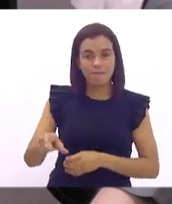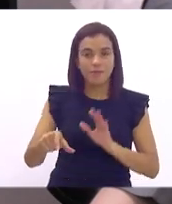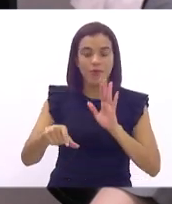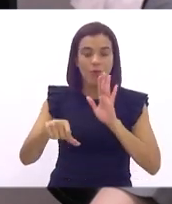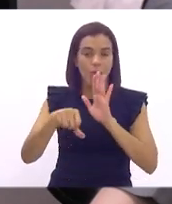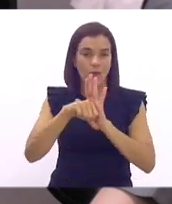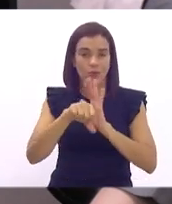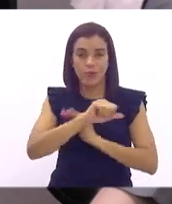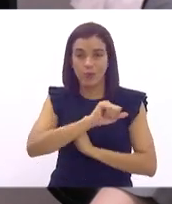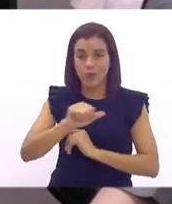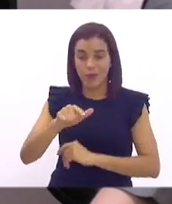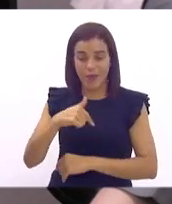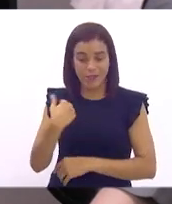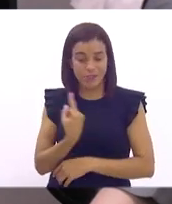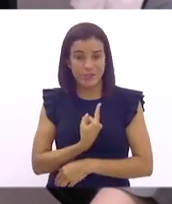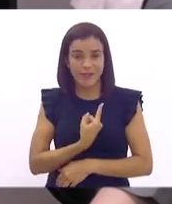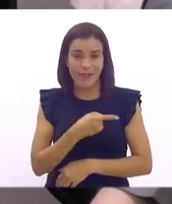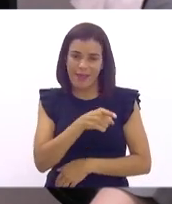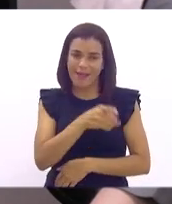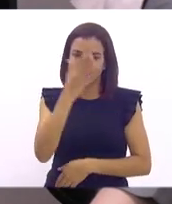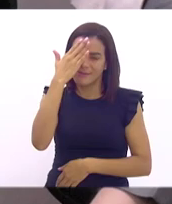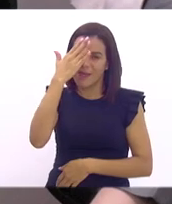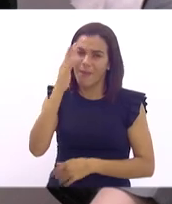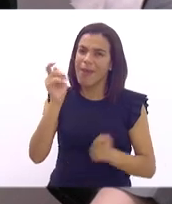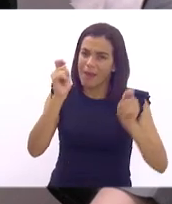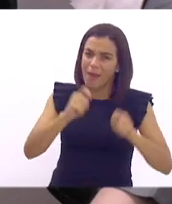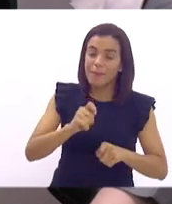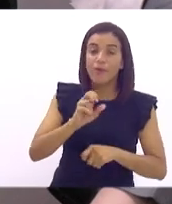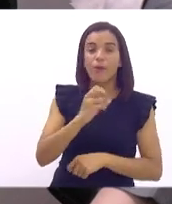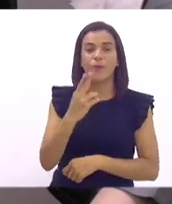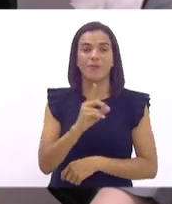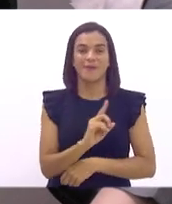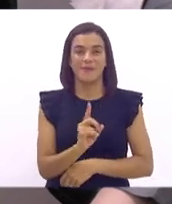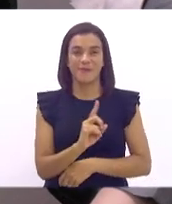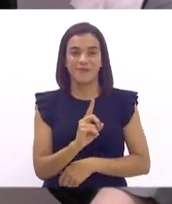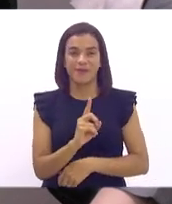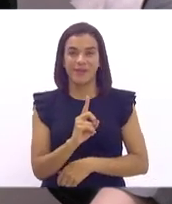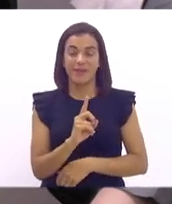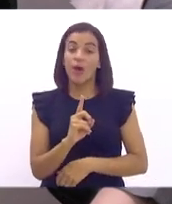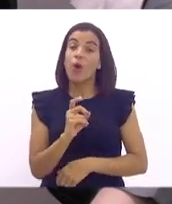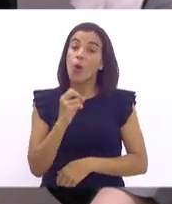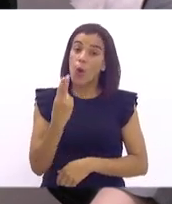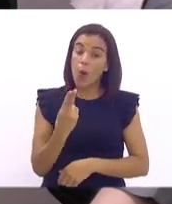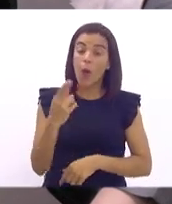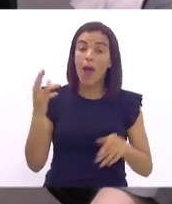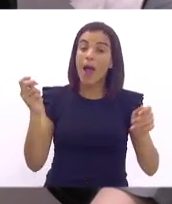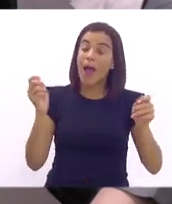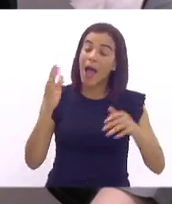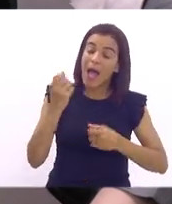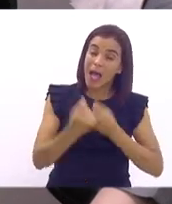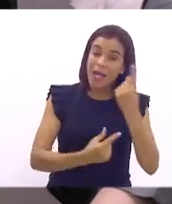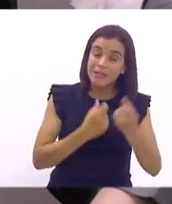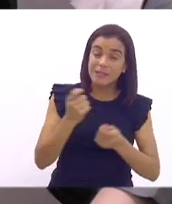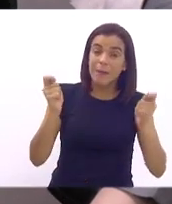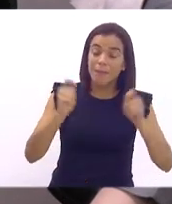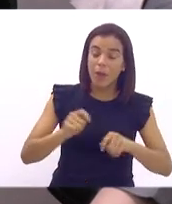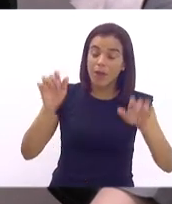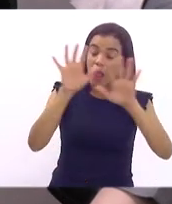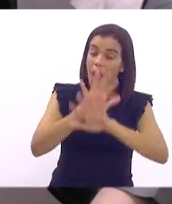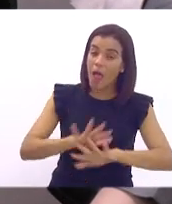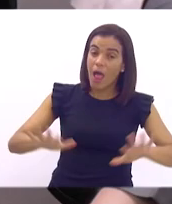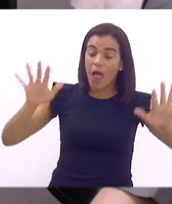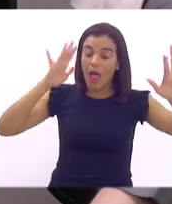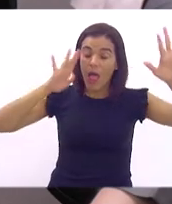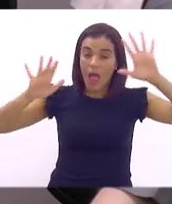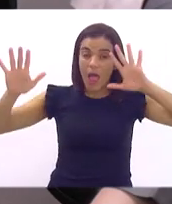que a gente. Então, ela sabe do que ele é capaz ou do que ele não é capaz. E, muitas vezes, ela fantasia o que ele é capaz, mas porque ele é capaz de